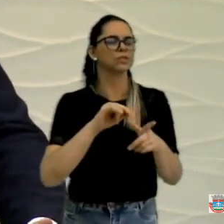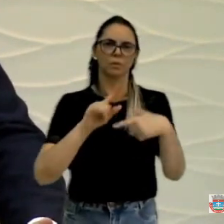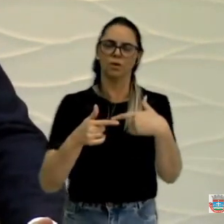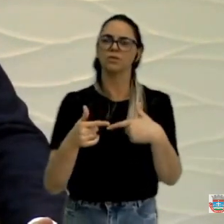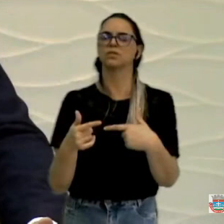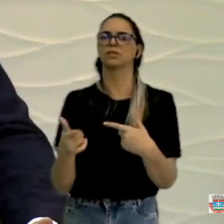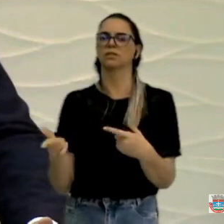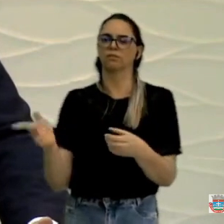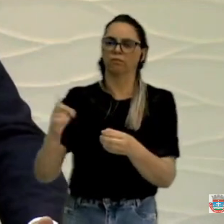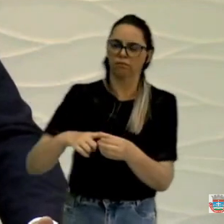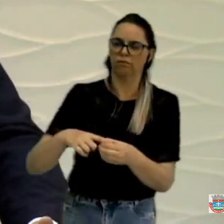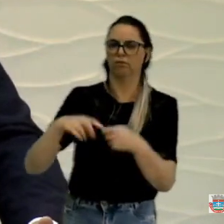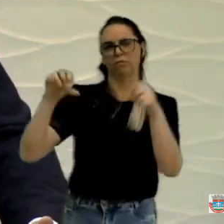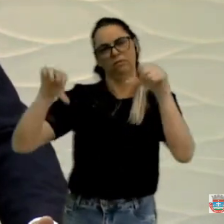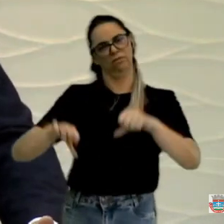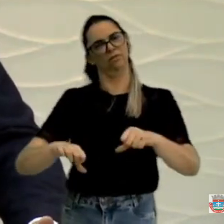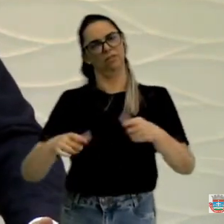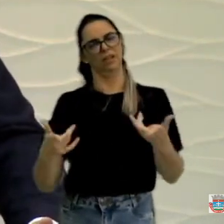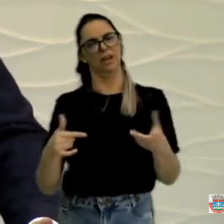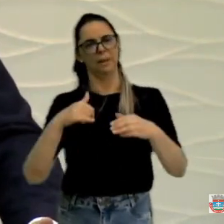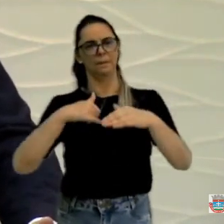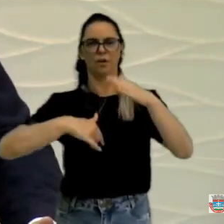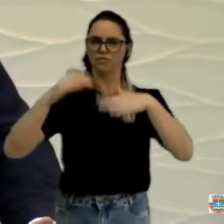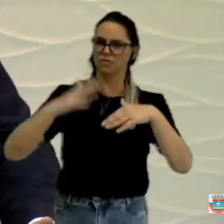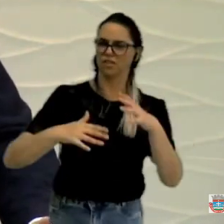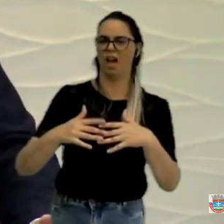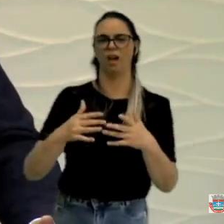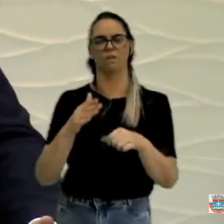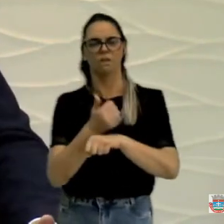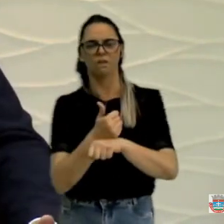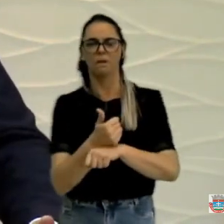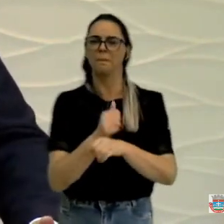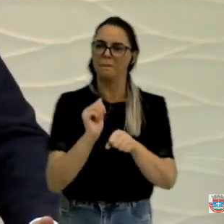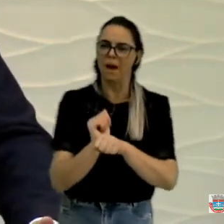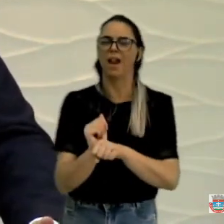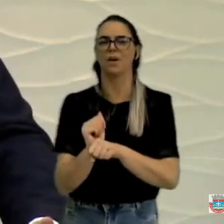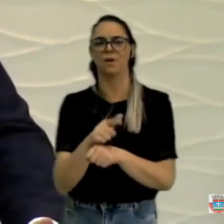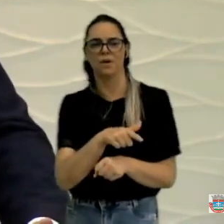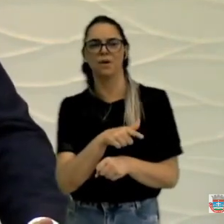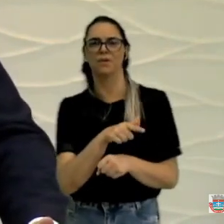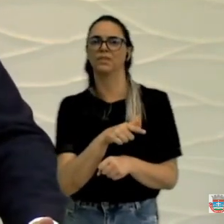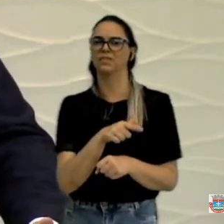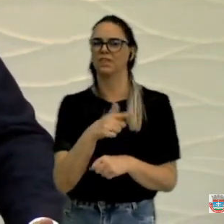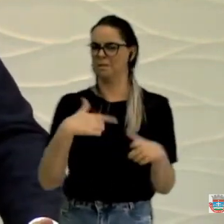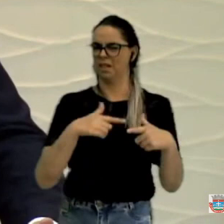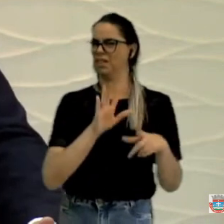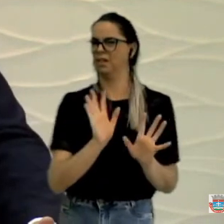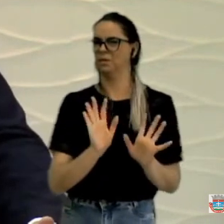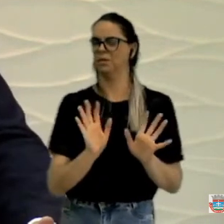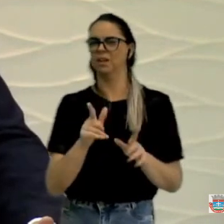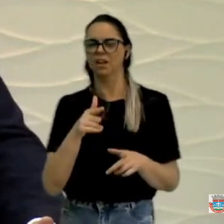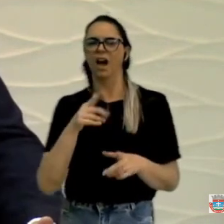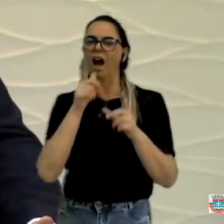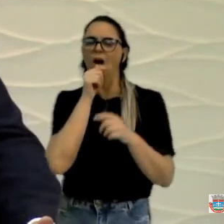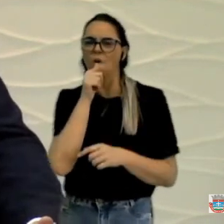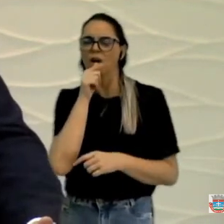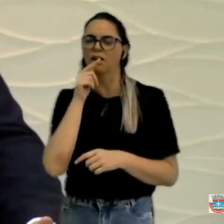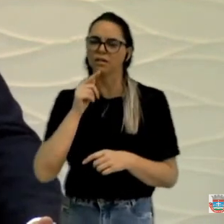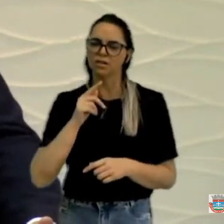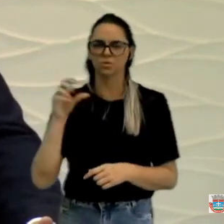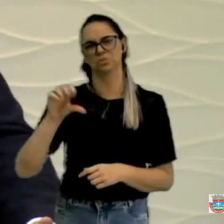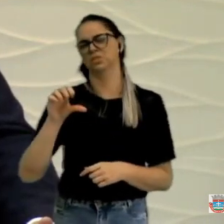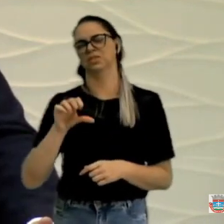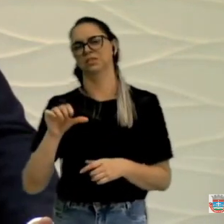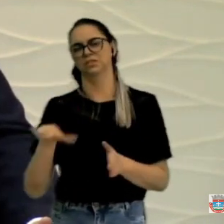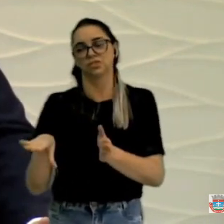de abastecimento de água. Esse funcionário nem está mais na Compesa, e a água continua ruim na questão do abastecimento, na água que chega para